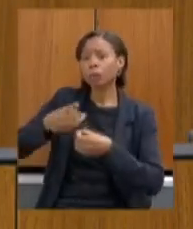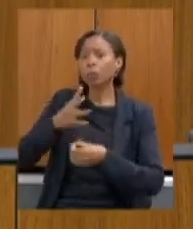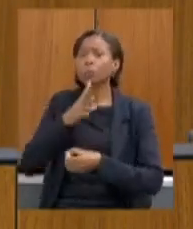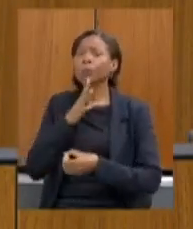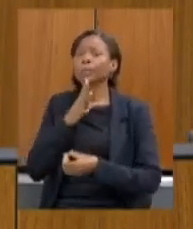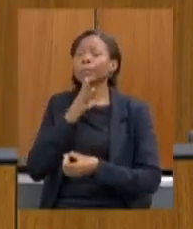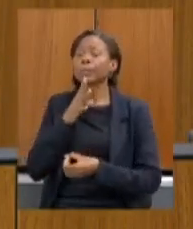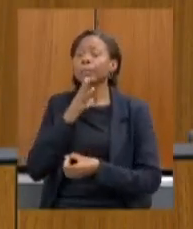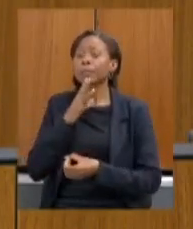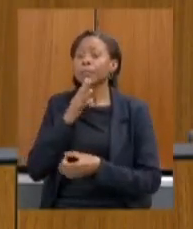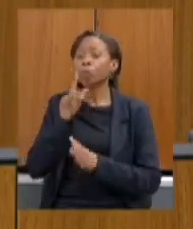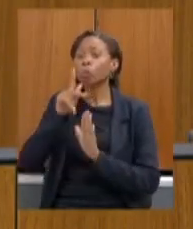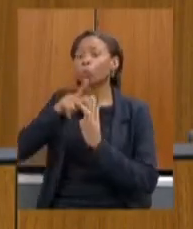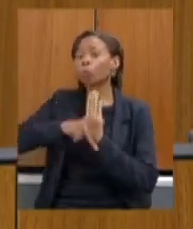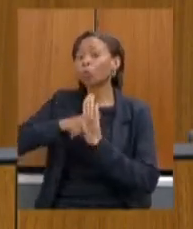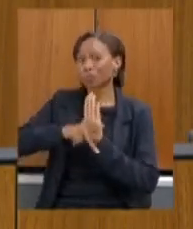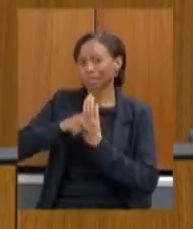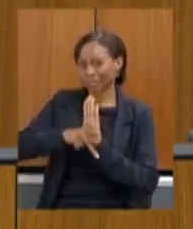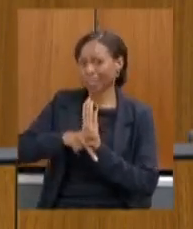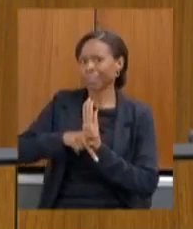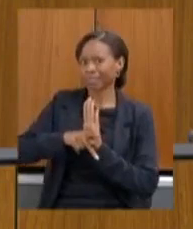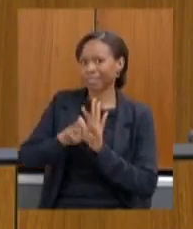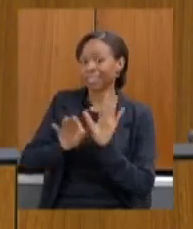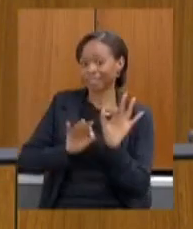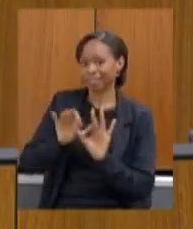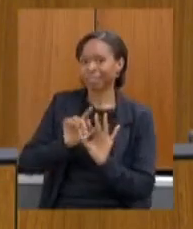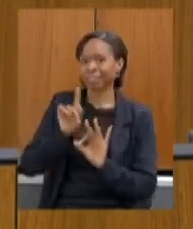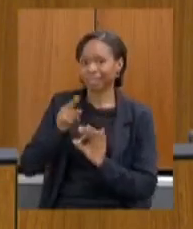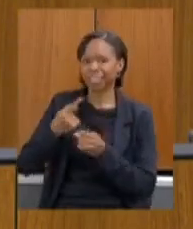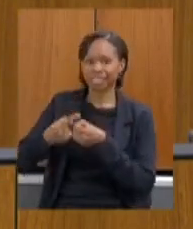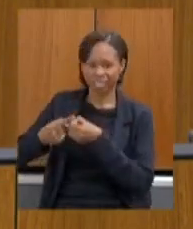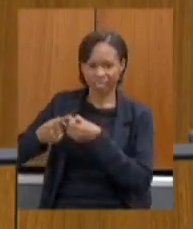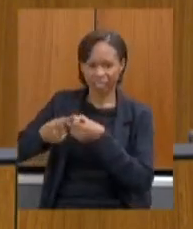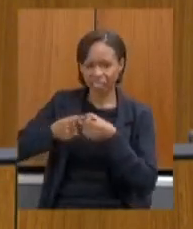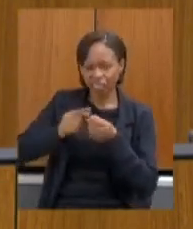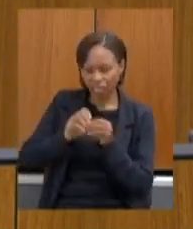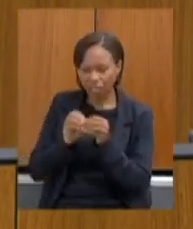desenvolvendo em São Sebastião do Paraíso, Jacuí, Fortaleza de Minas, Nova Resende,